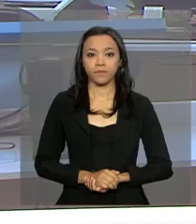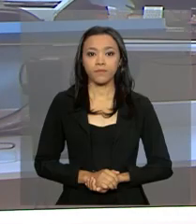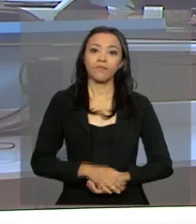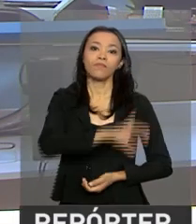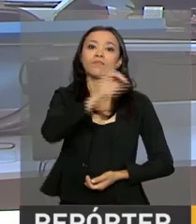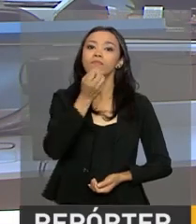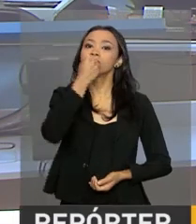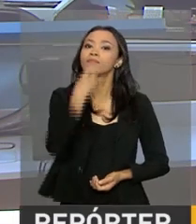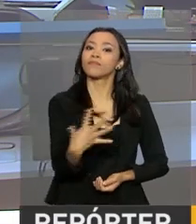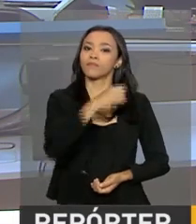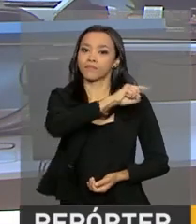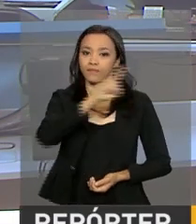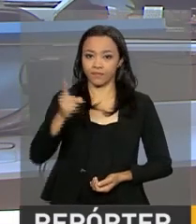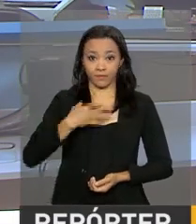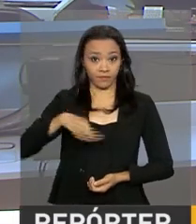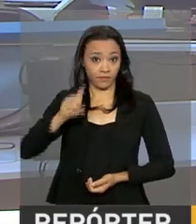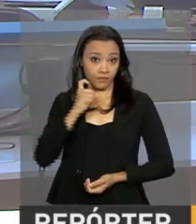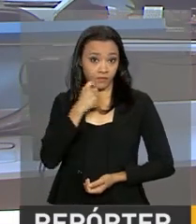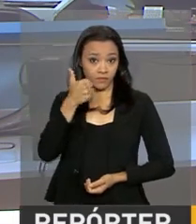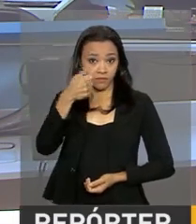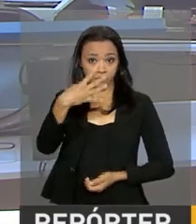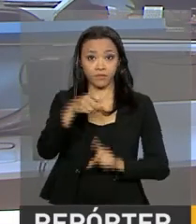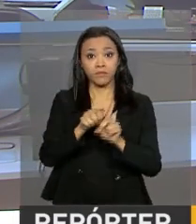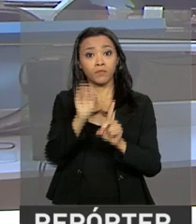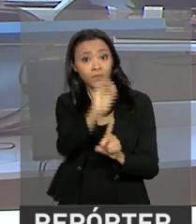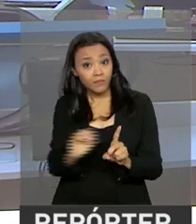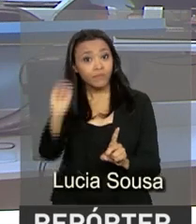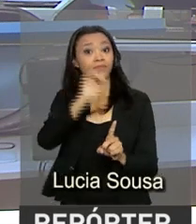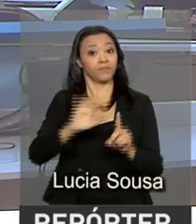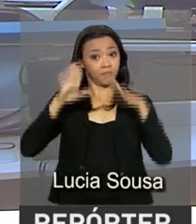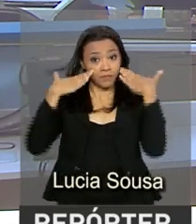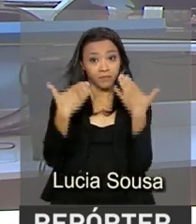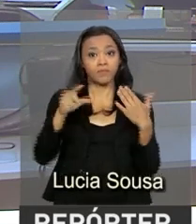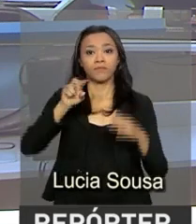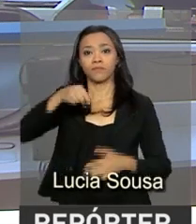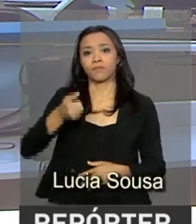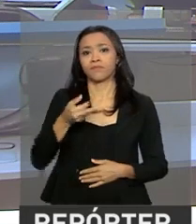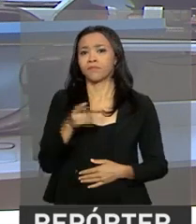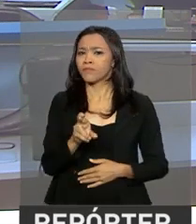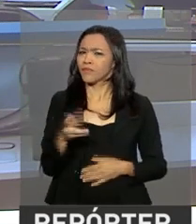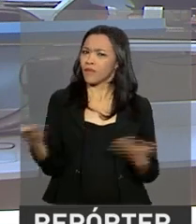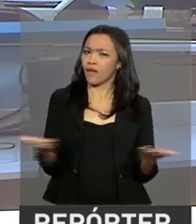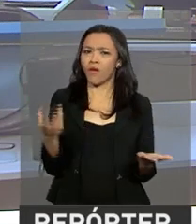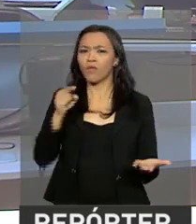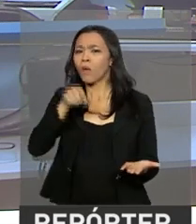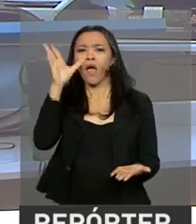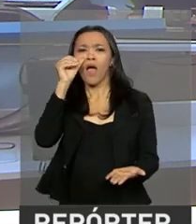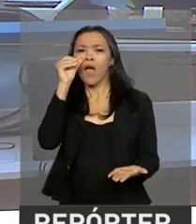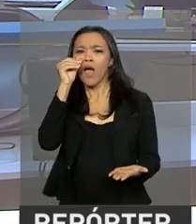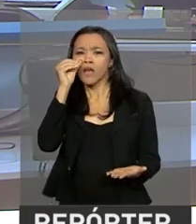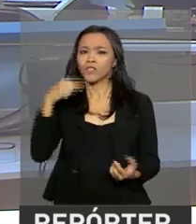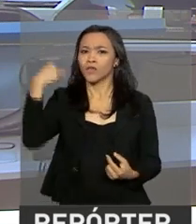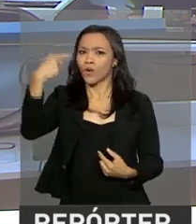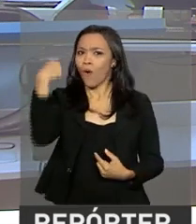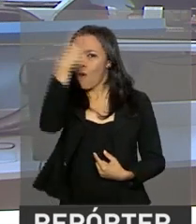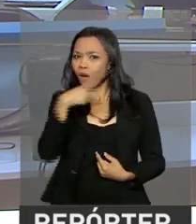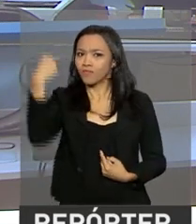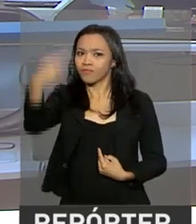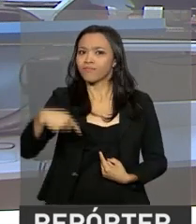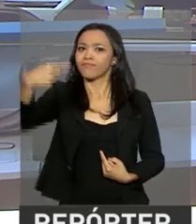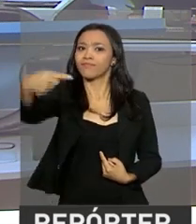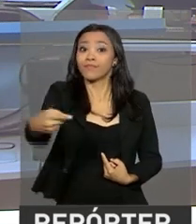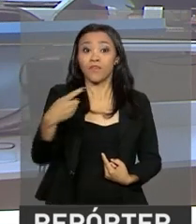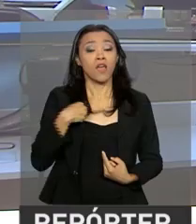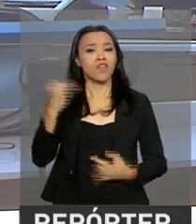Olá bom dia sexta-feira 14 de outubro está no ar o Reporter NBR e a partir de agora você acompanha de hora em hora todas as